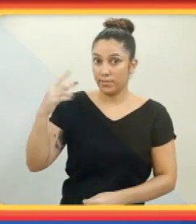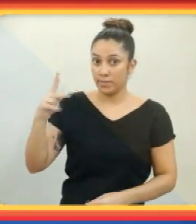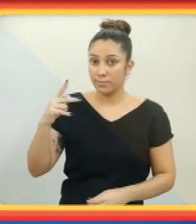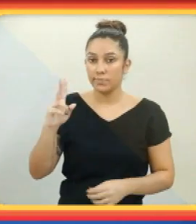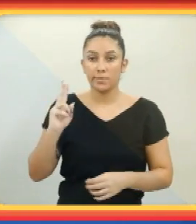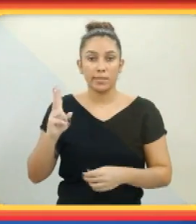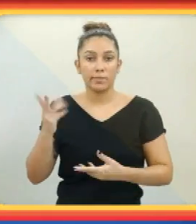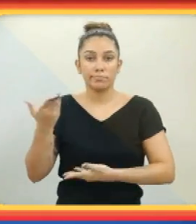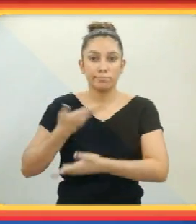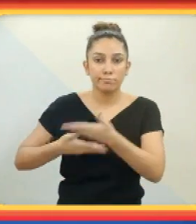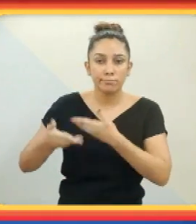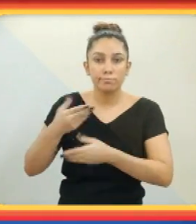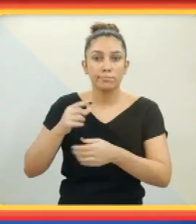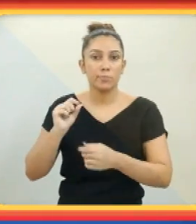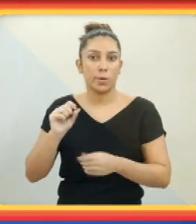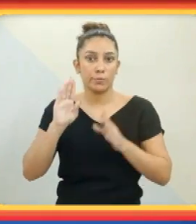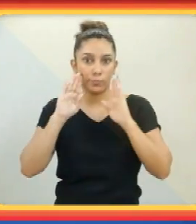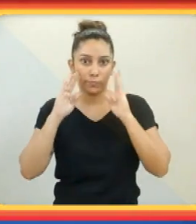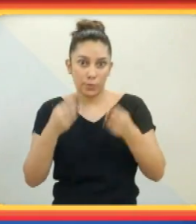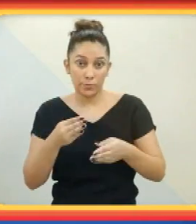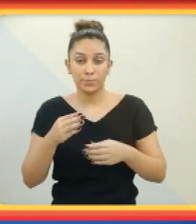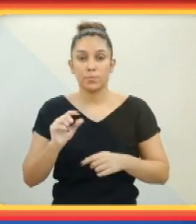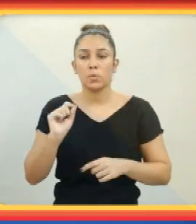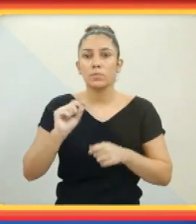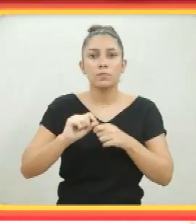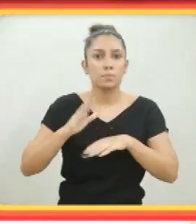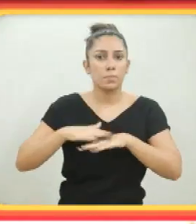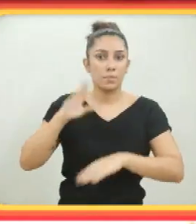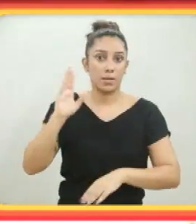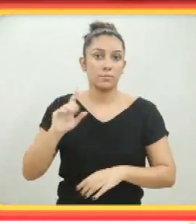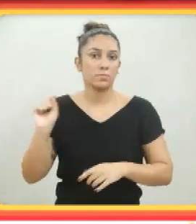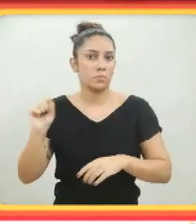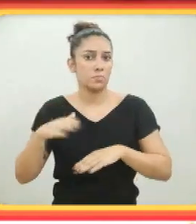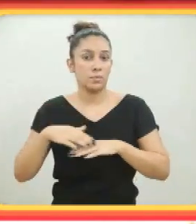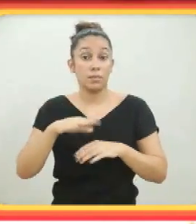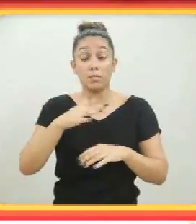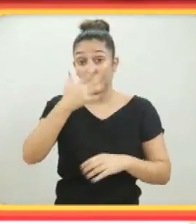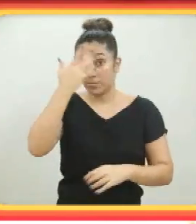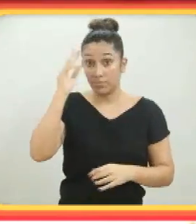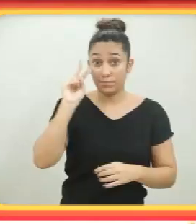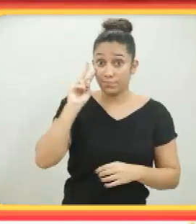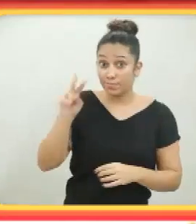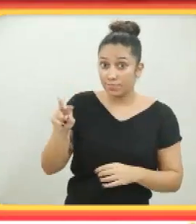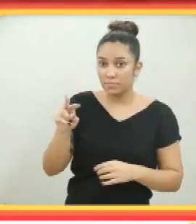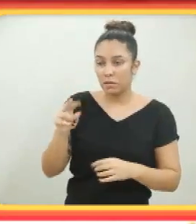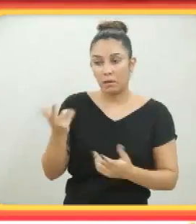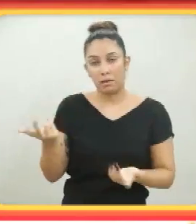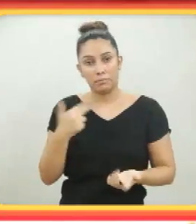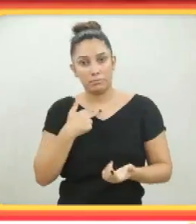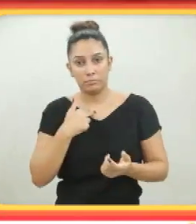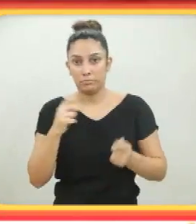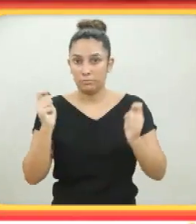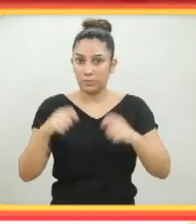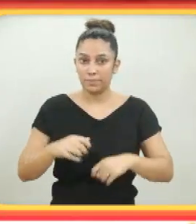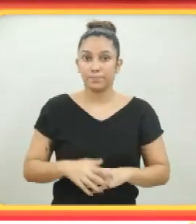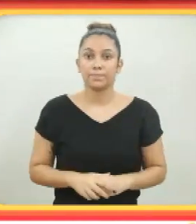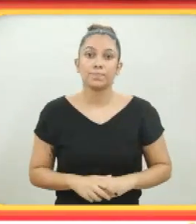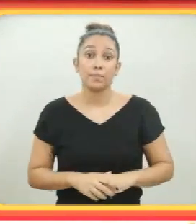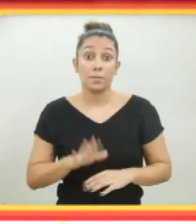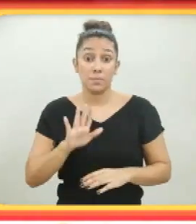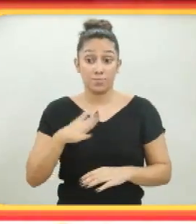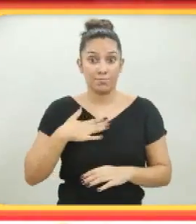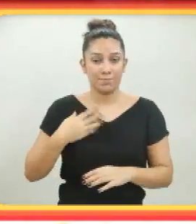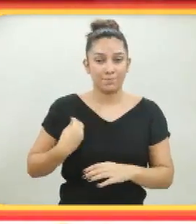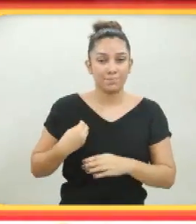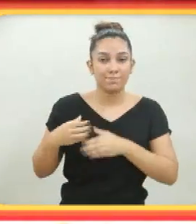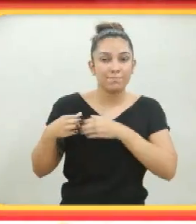não foi tão forte, porque eu sinto que ela não lidava com isso para mim, né, passando para mim, com muita leveza,